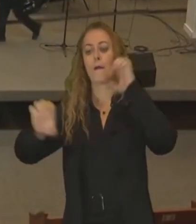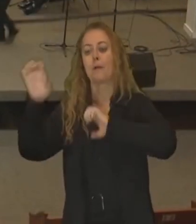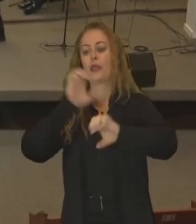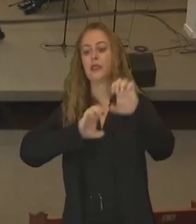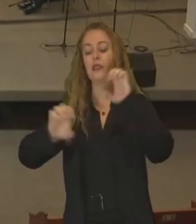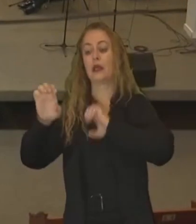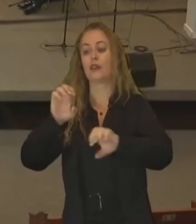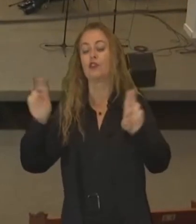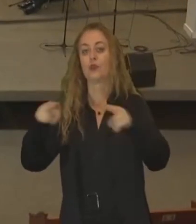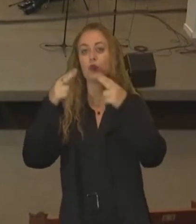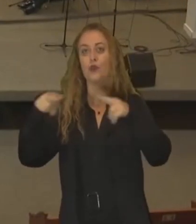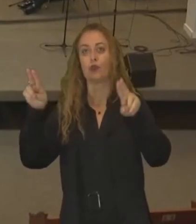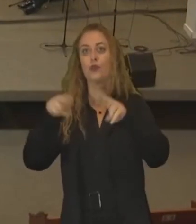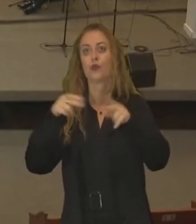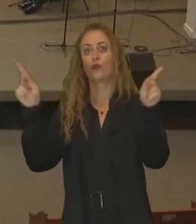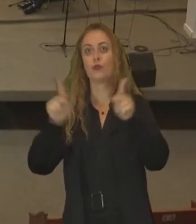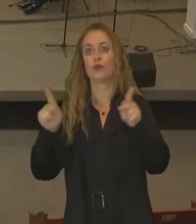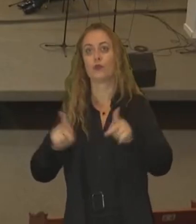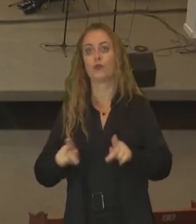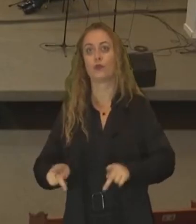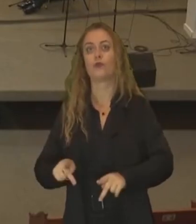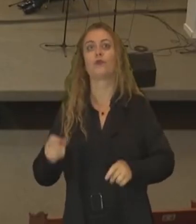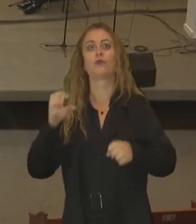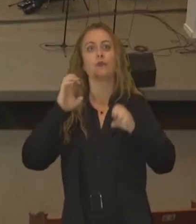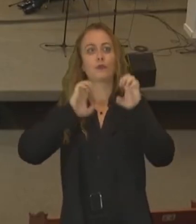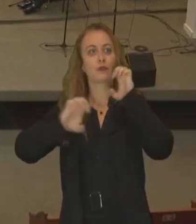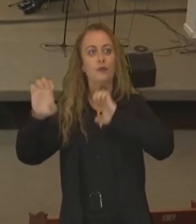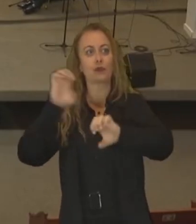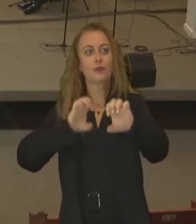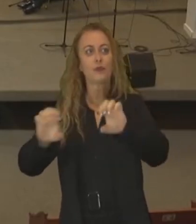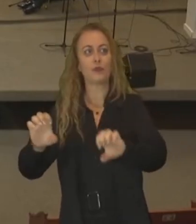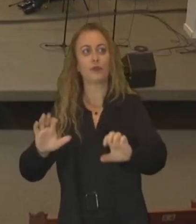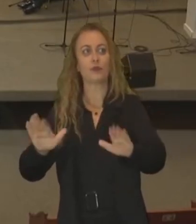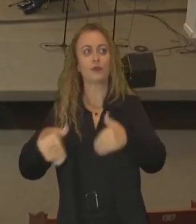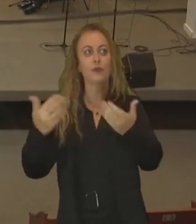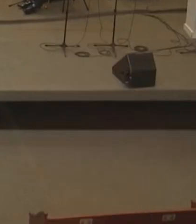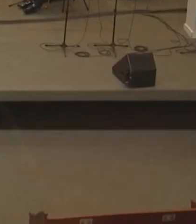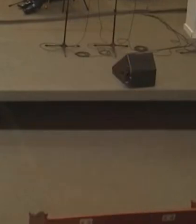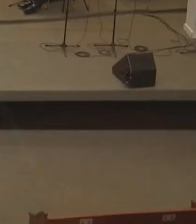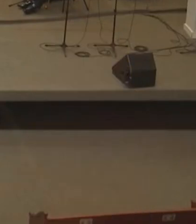mensagem musical do coro Mensageiros da Paz e o recessional logo em seguida.